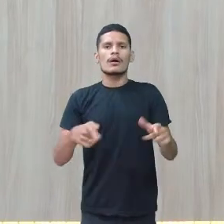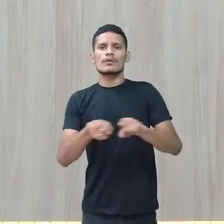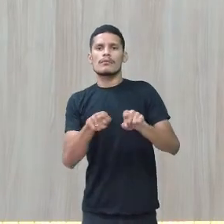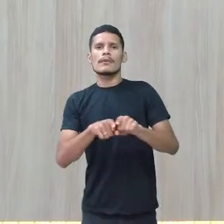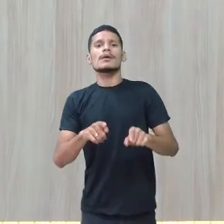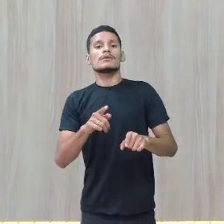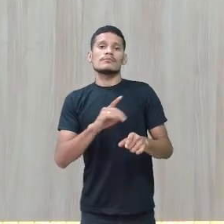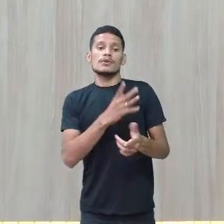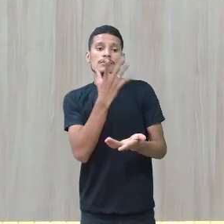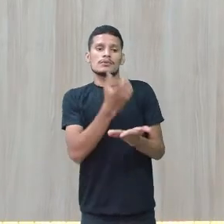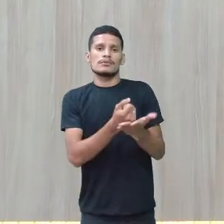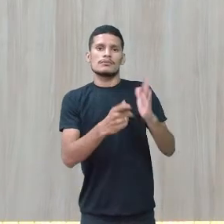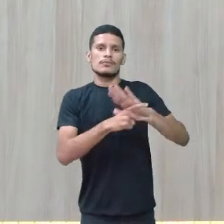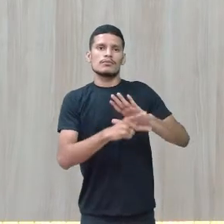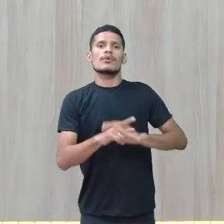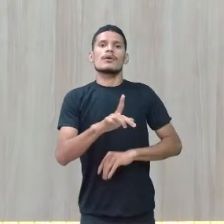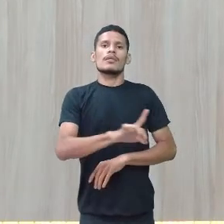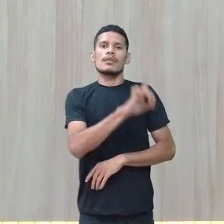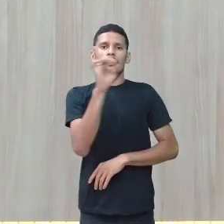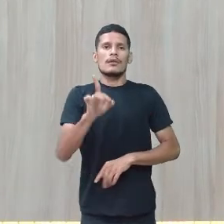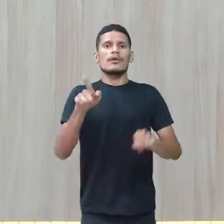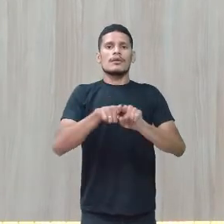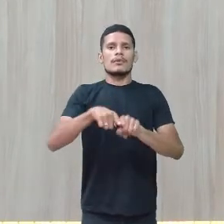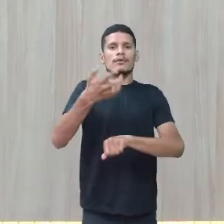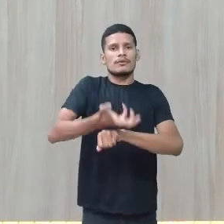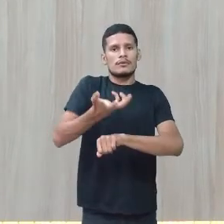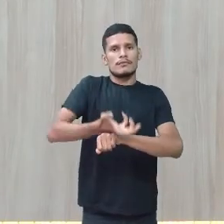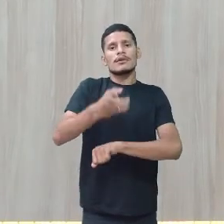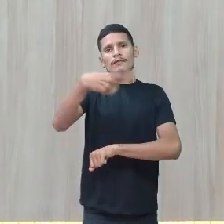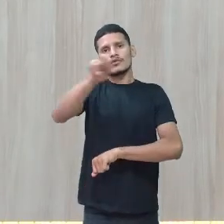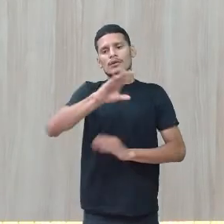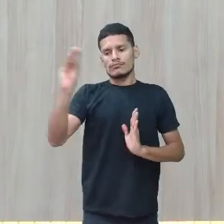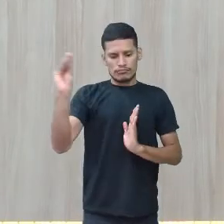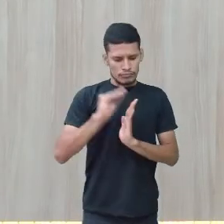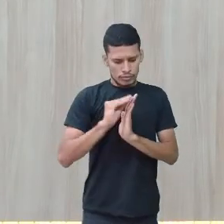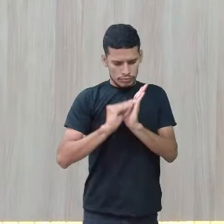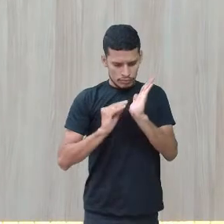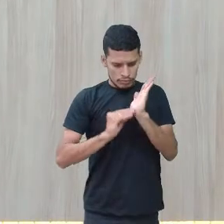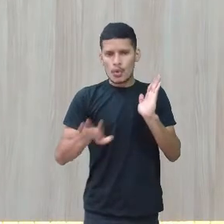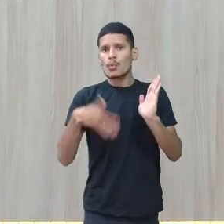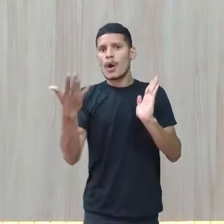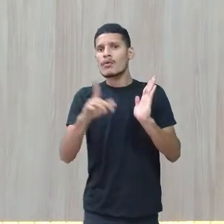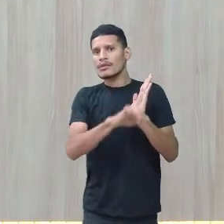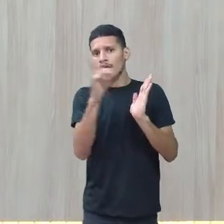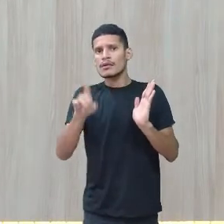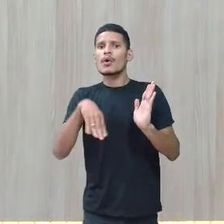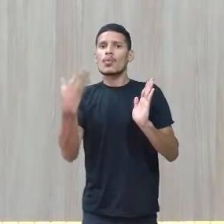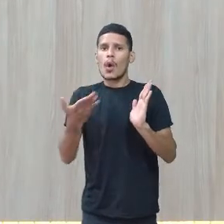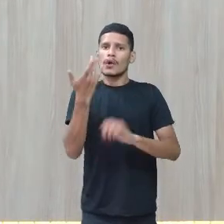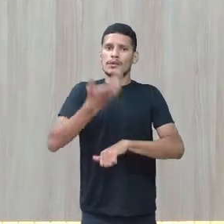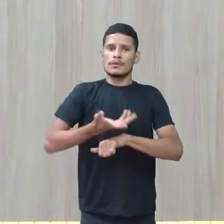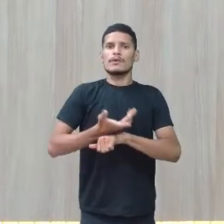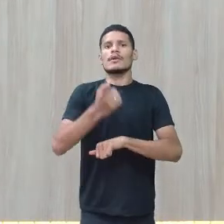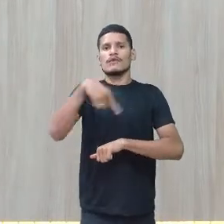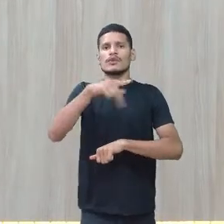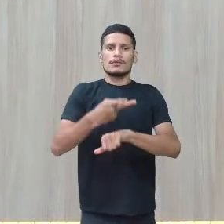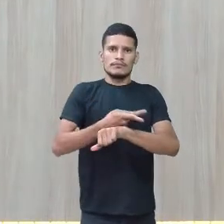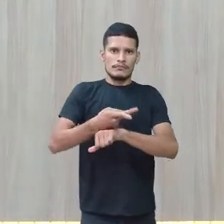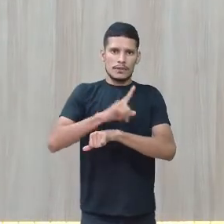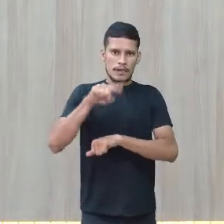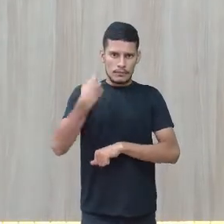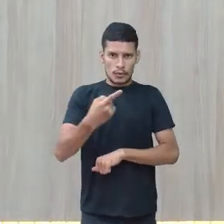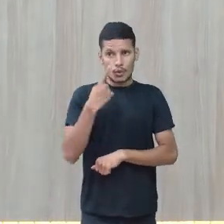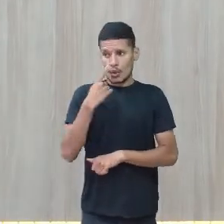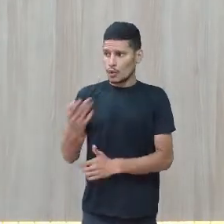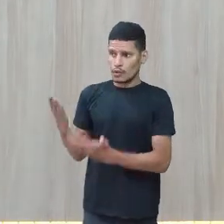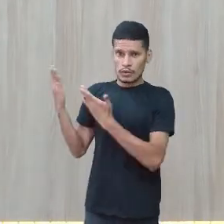por data e por disciplina. E aí você anota, se você quiser revisar essa aula, para procurar lá depois, tá? Então o